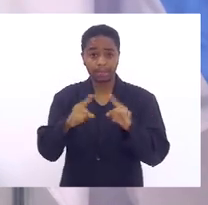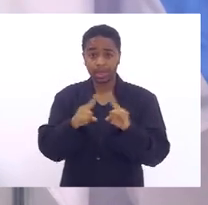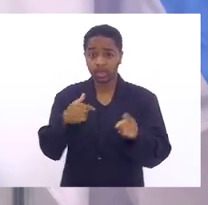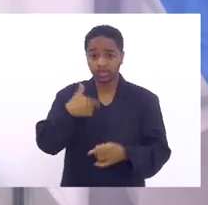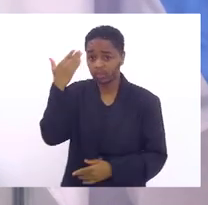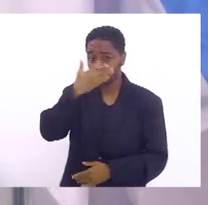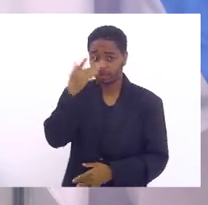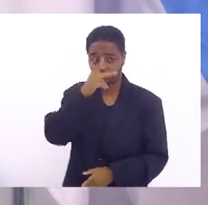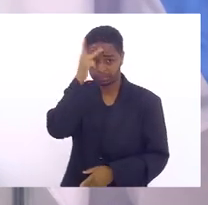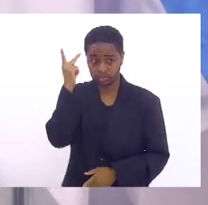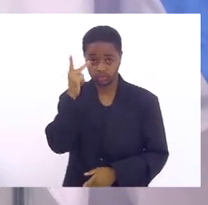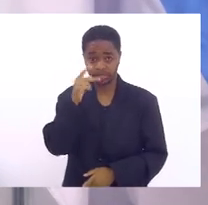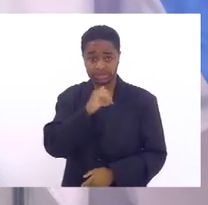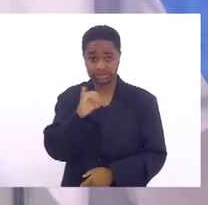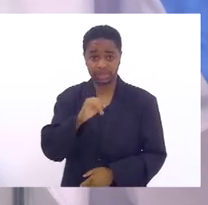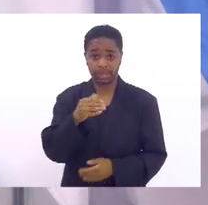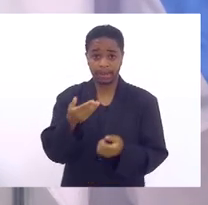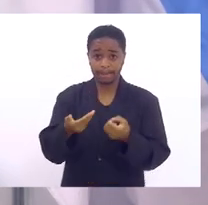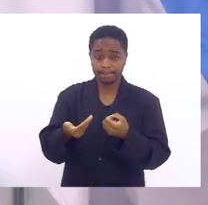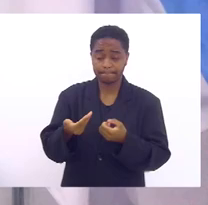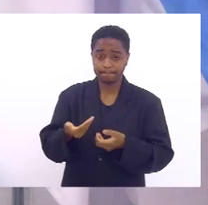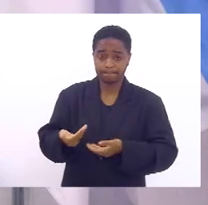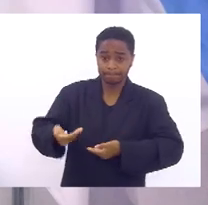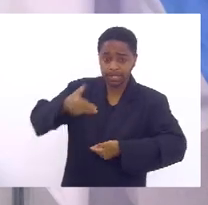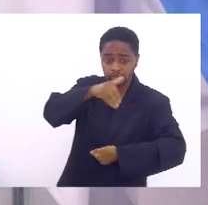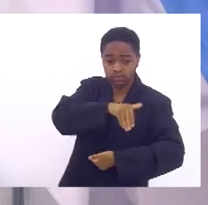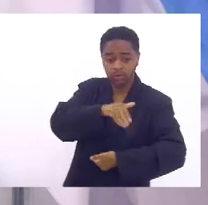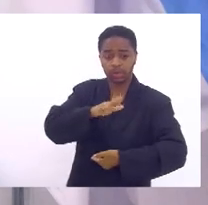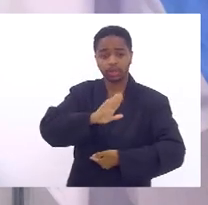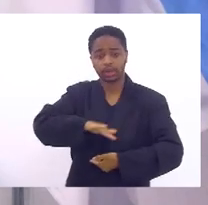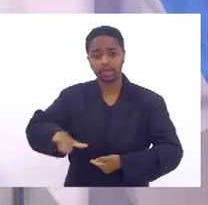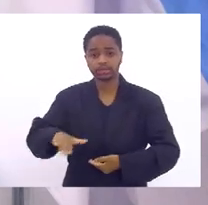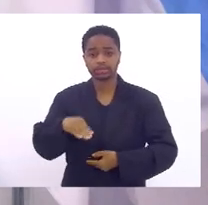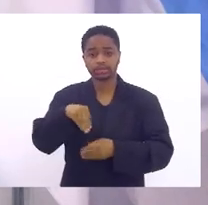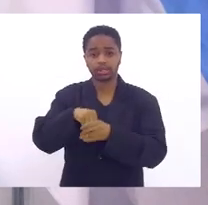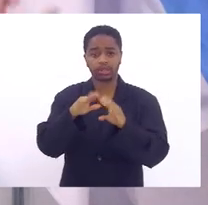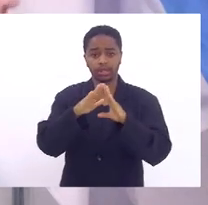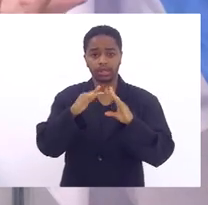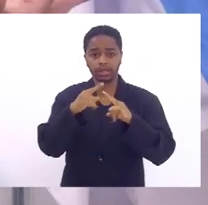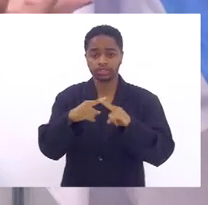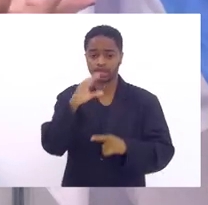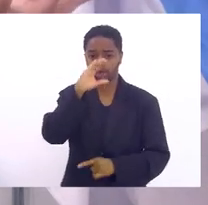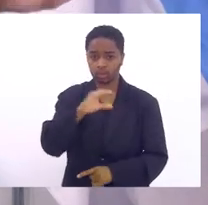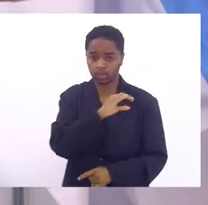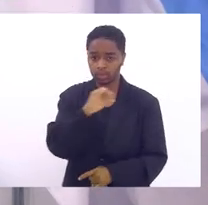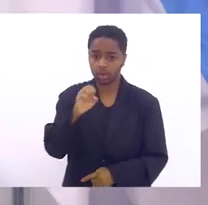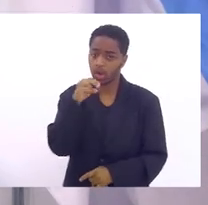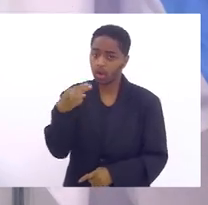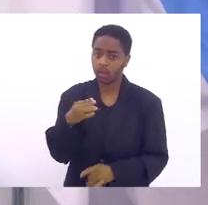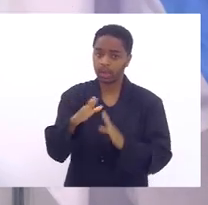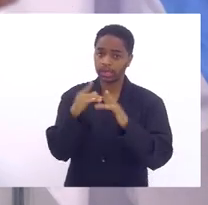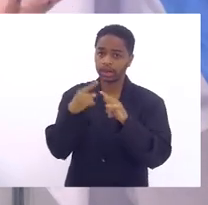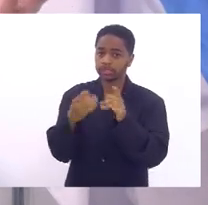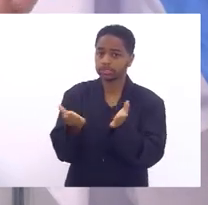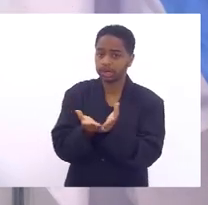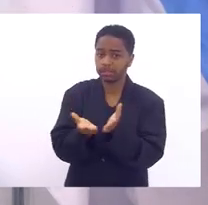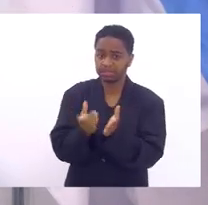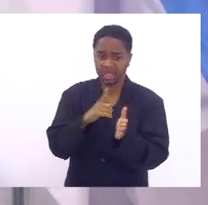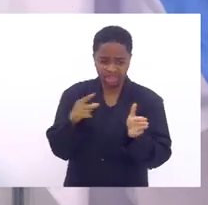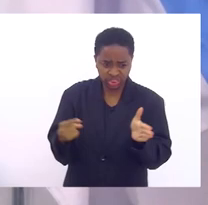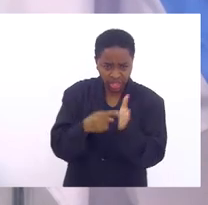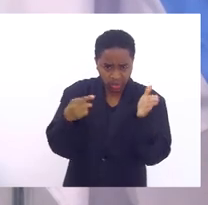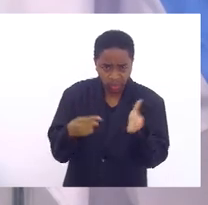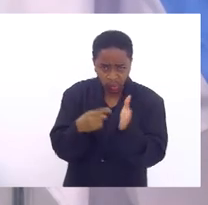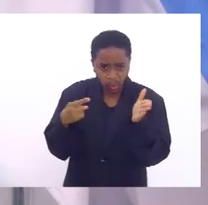filho na igreja católica ou nas religiões eh evangélicas sendo denunciado ou